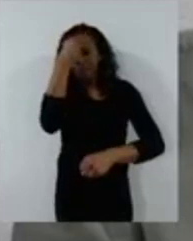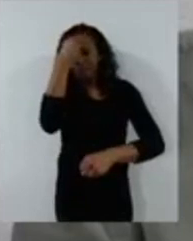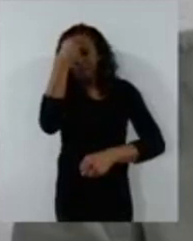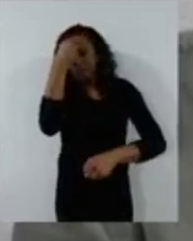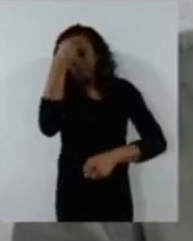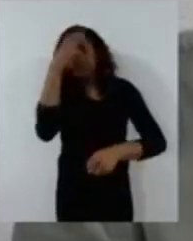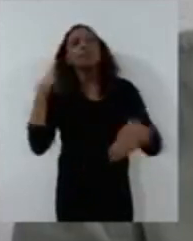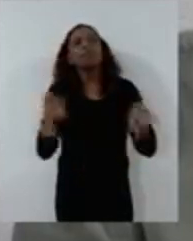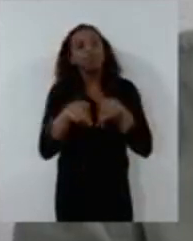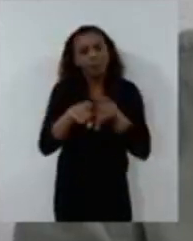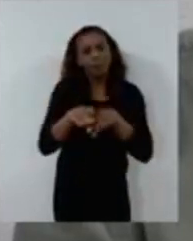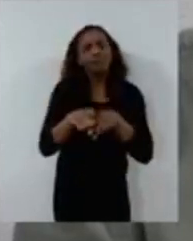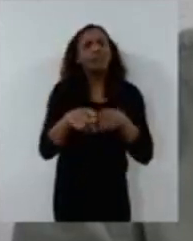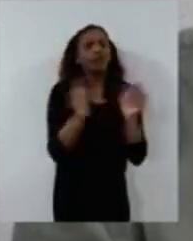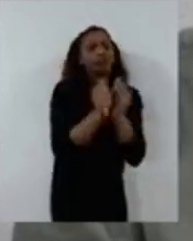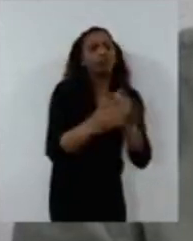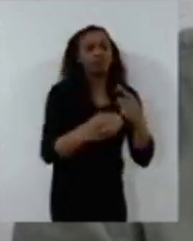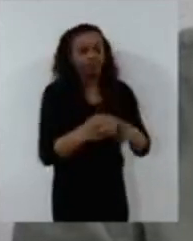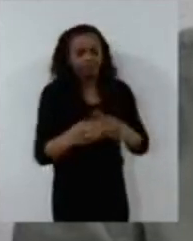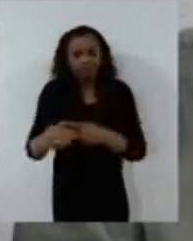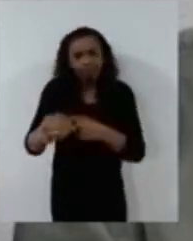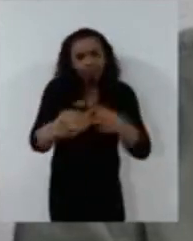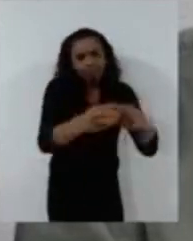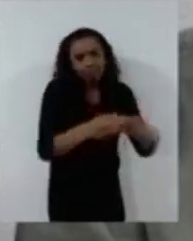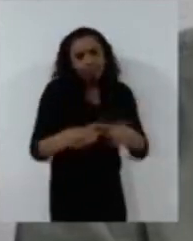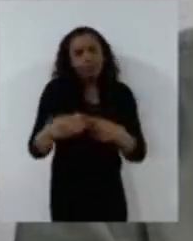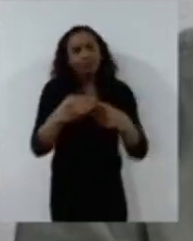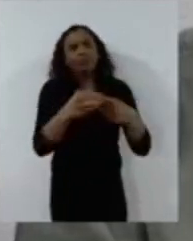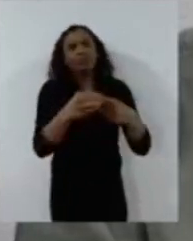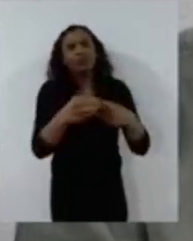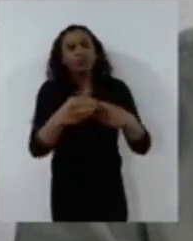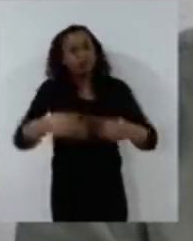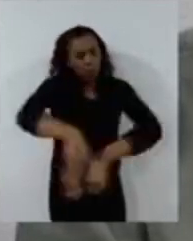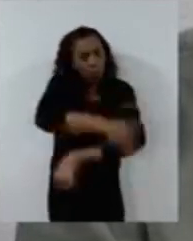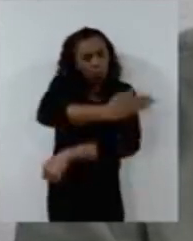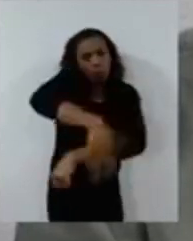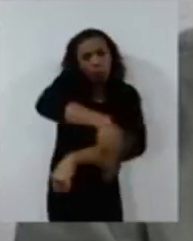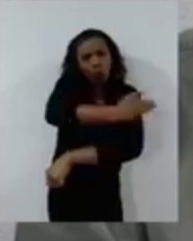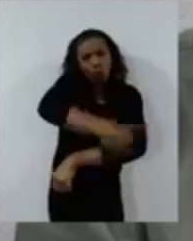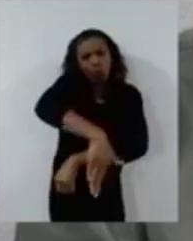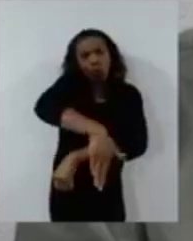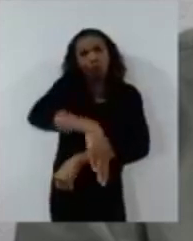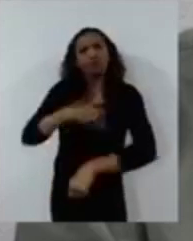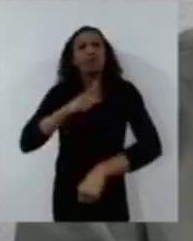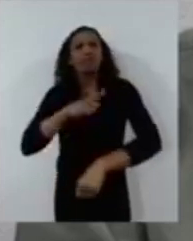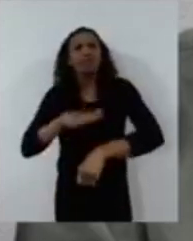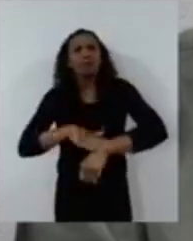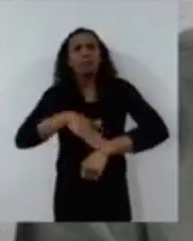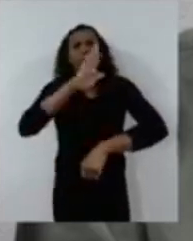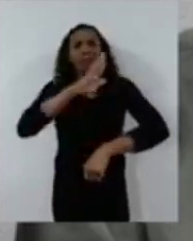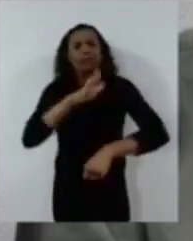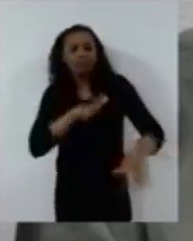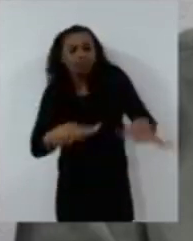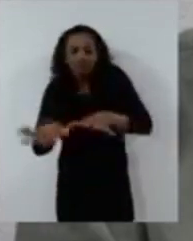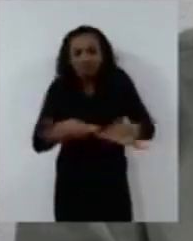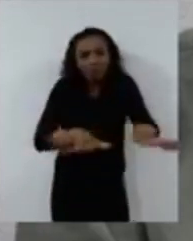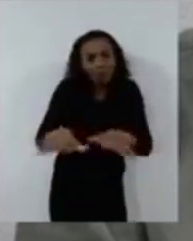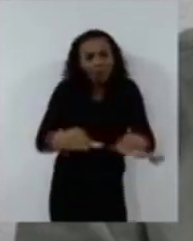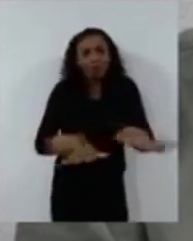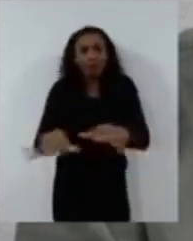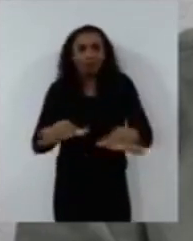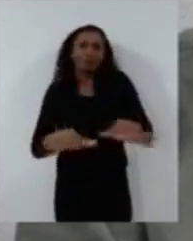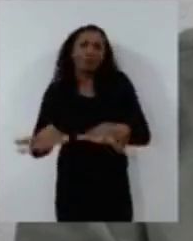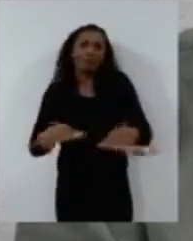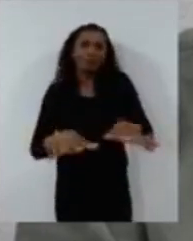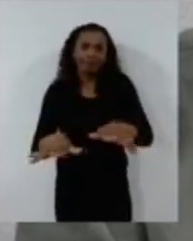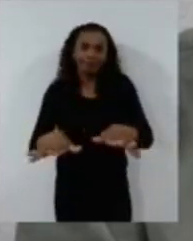em especial nas ruas, com maior intensidade comercial. O Muriaé Mais Consciente esteve